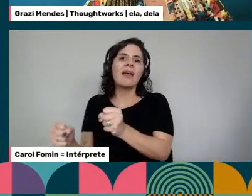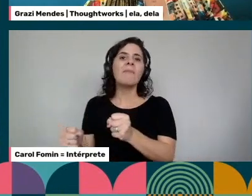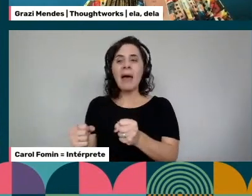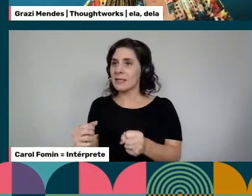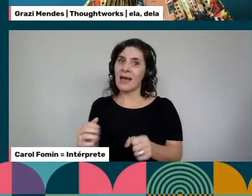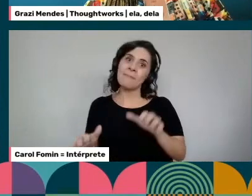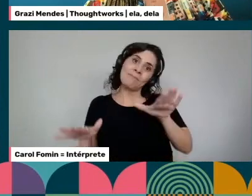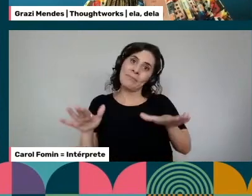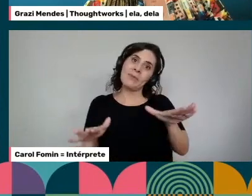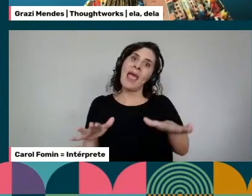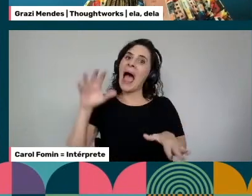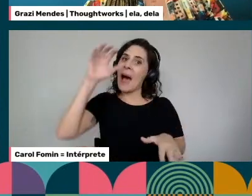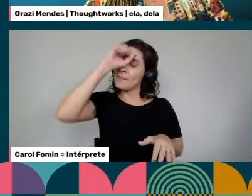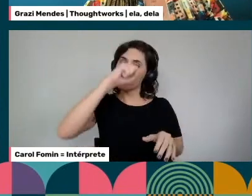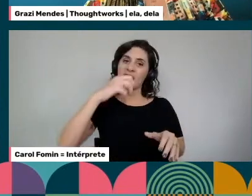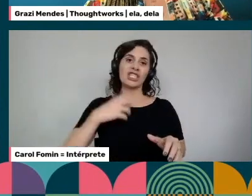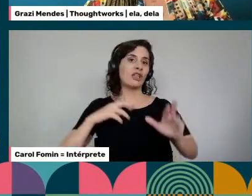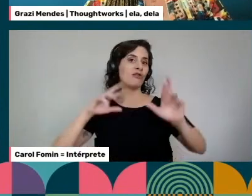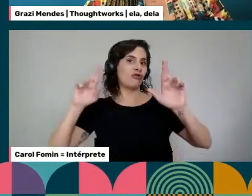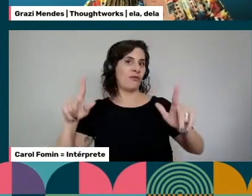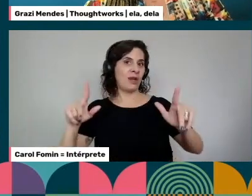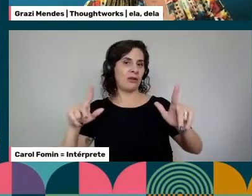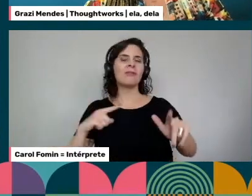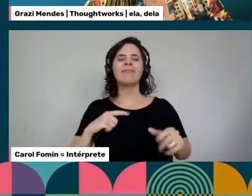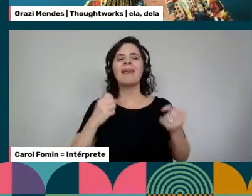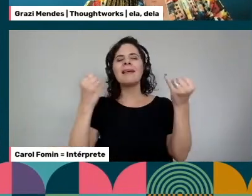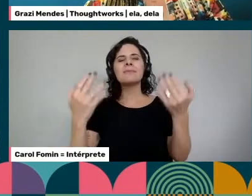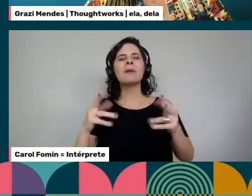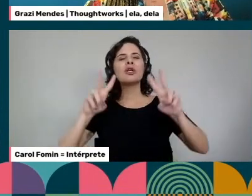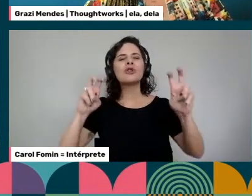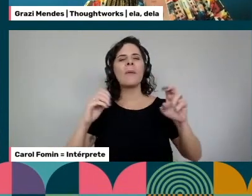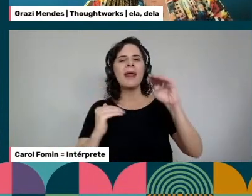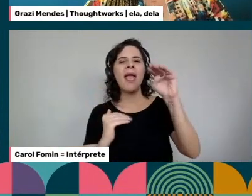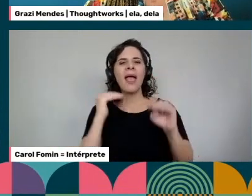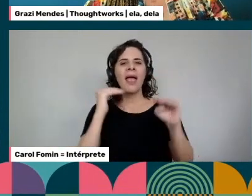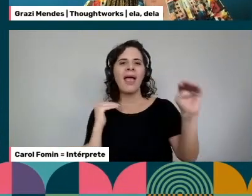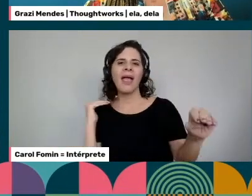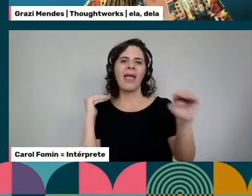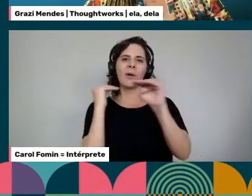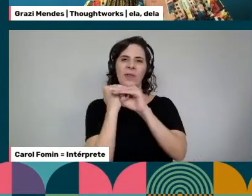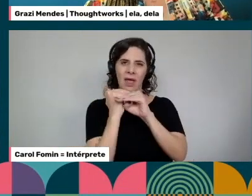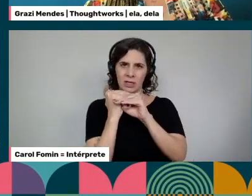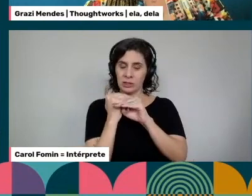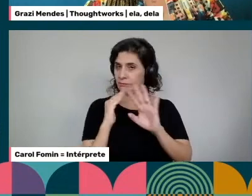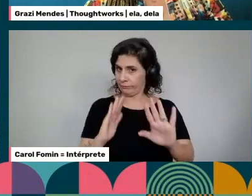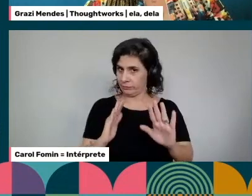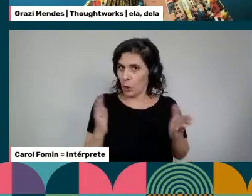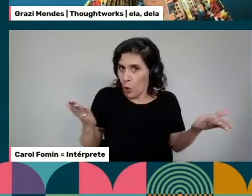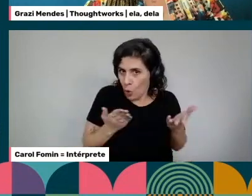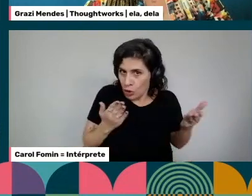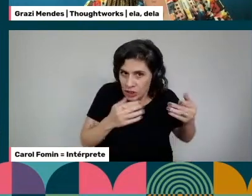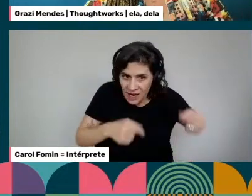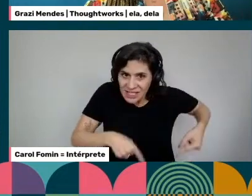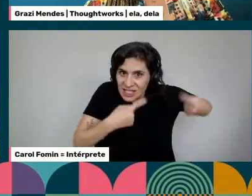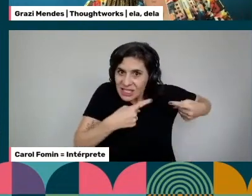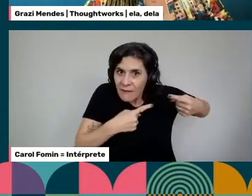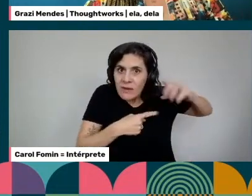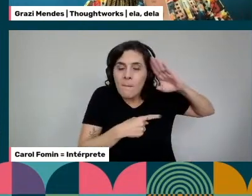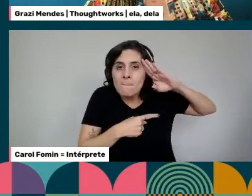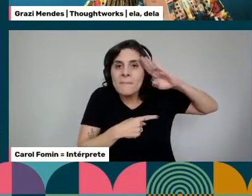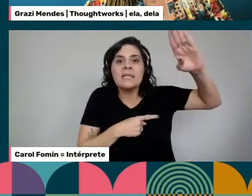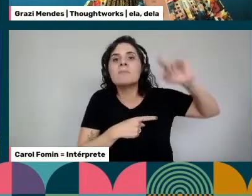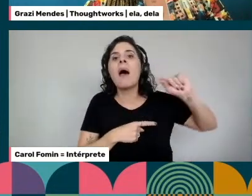das demais. É quando a gente fala da tal da equidade, né? Então, hoje, o nosso maior desafio, o nosso maior sonho é